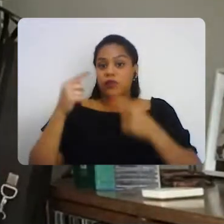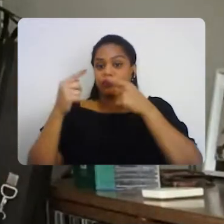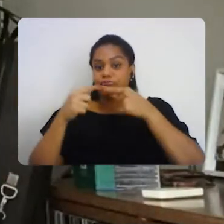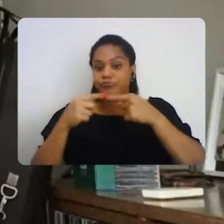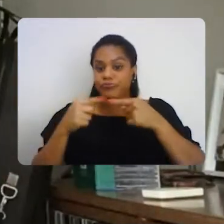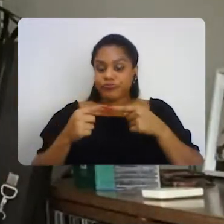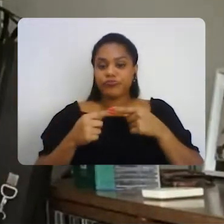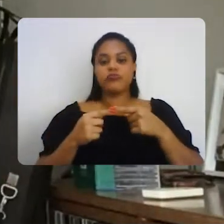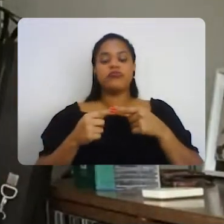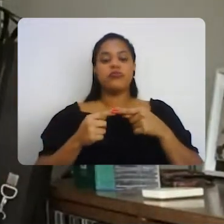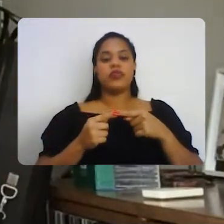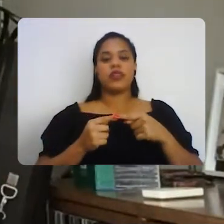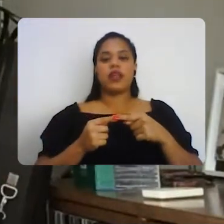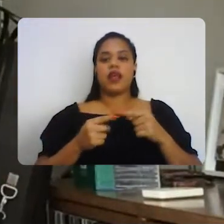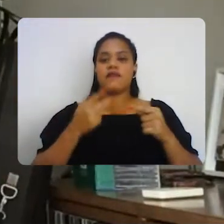típicos, né,